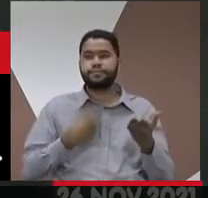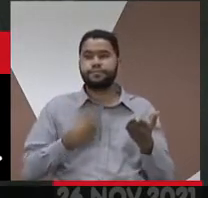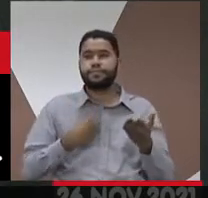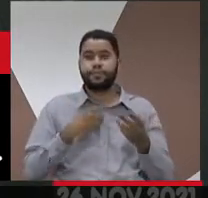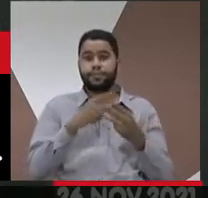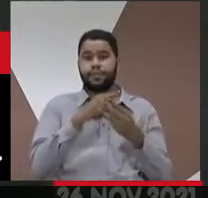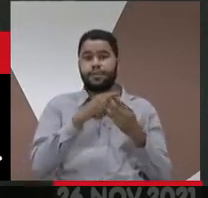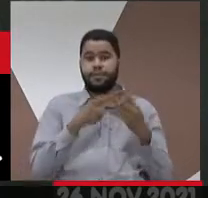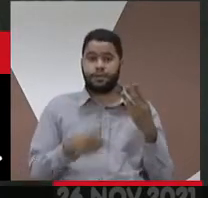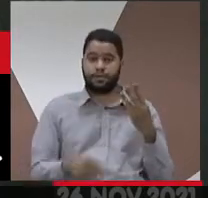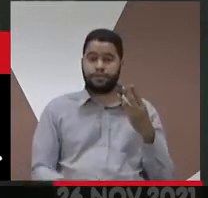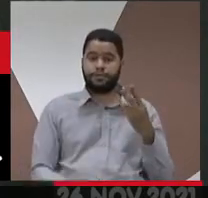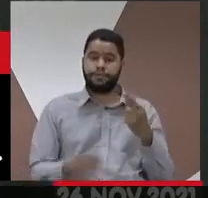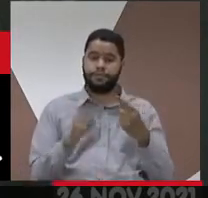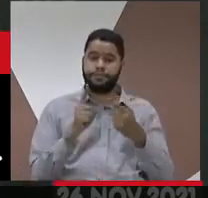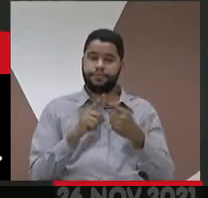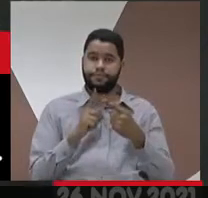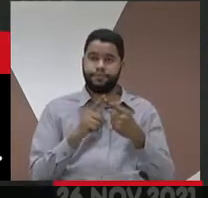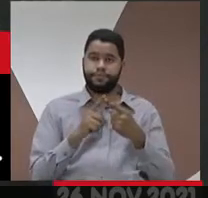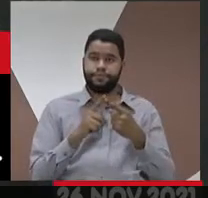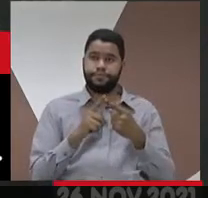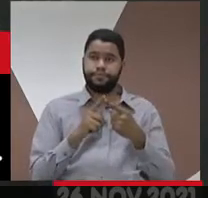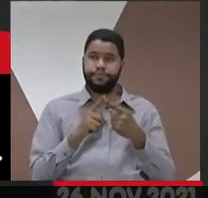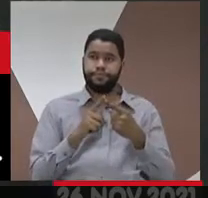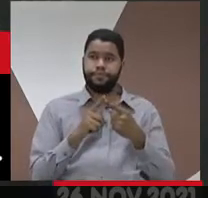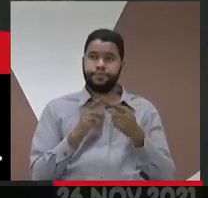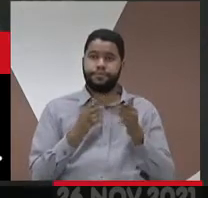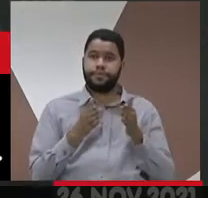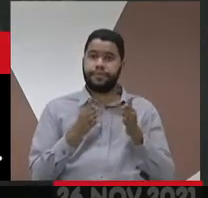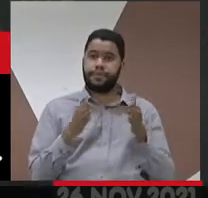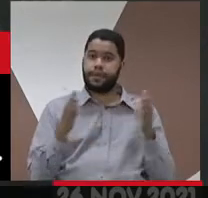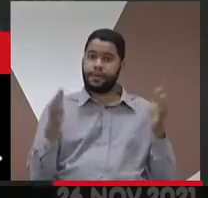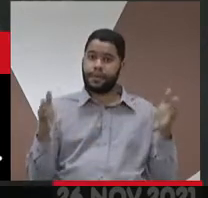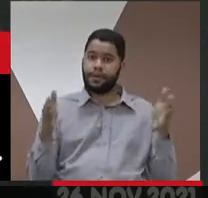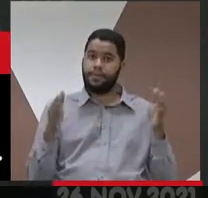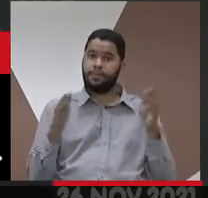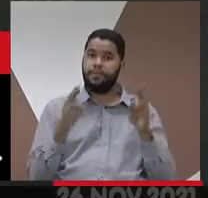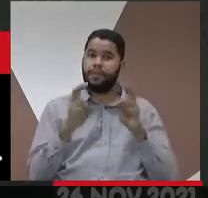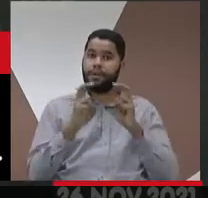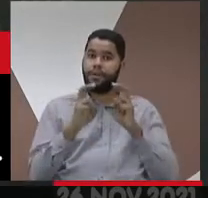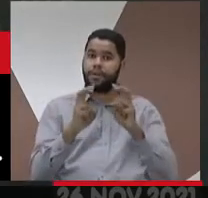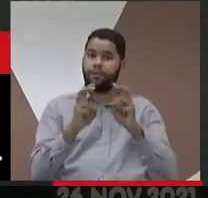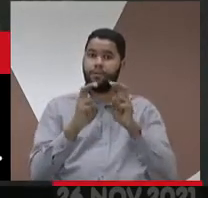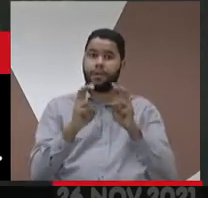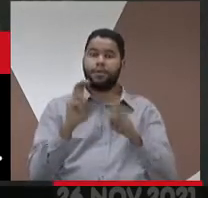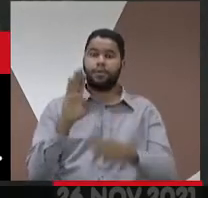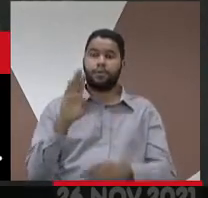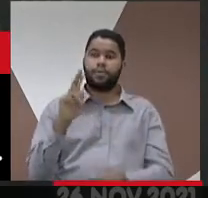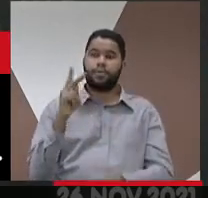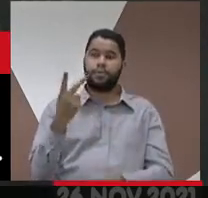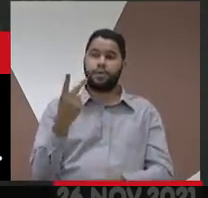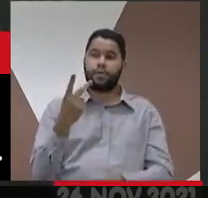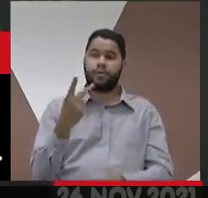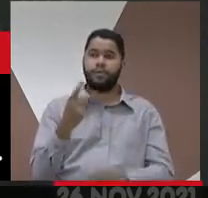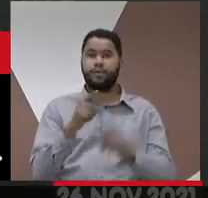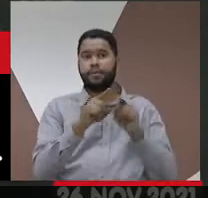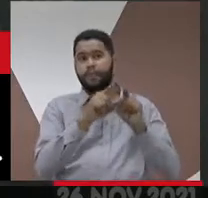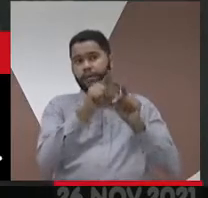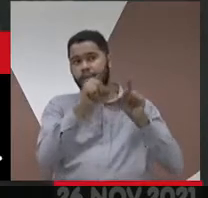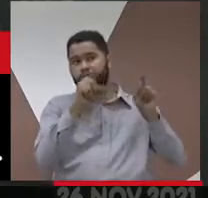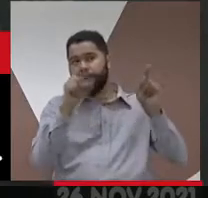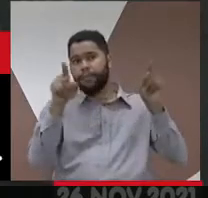três coisas. Primeiro, ampliar o metrô de Belo Horizonte para